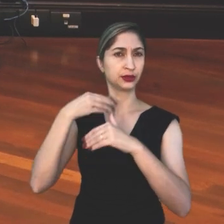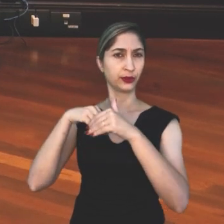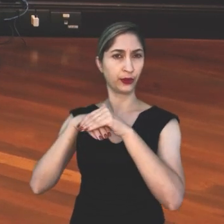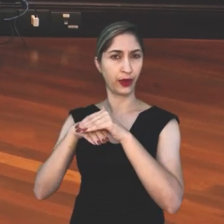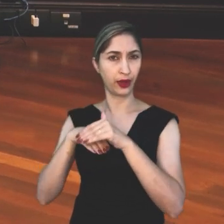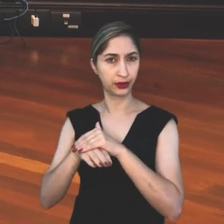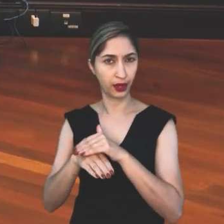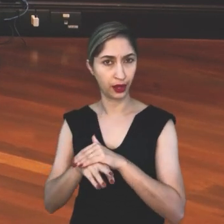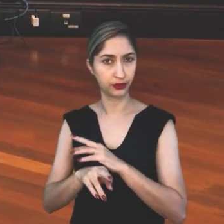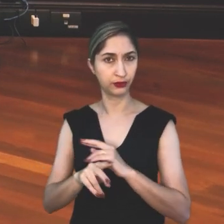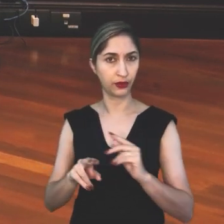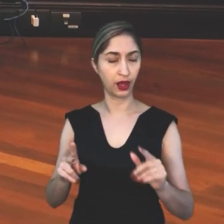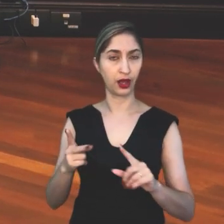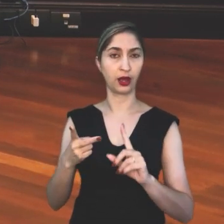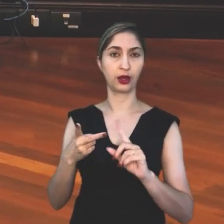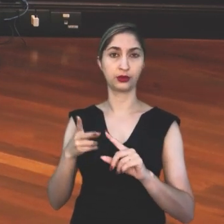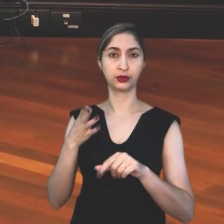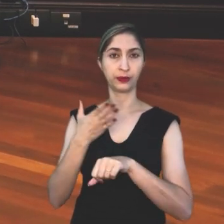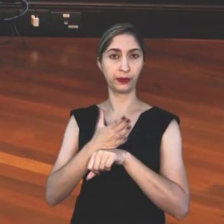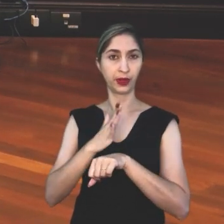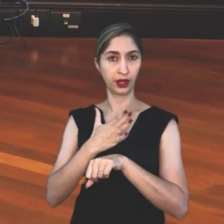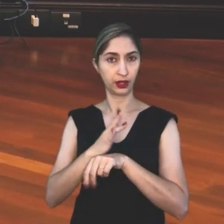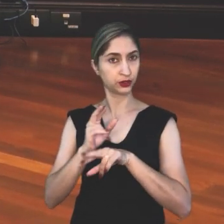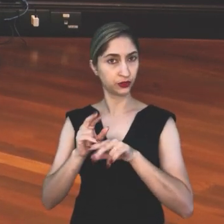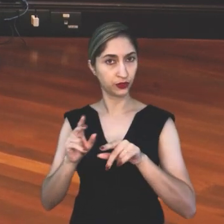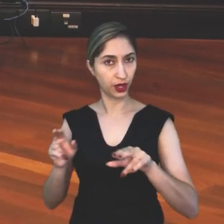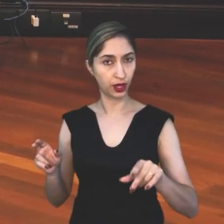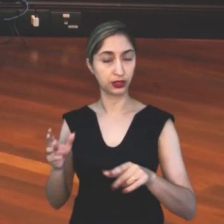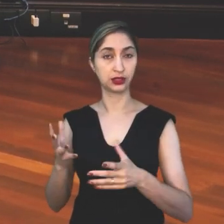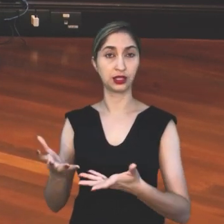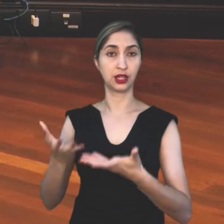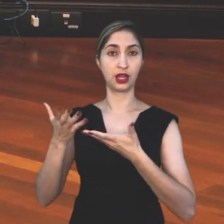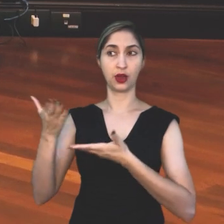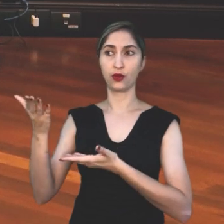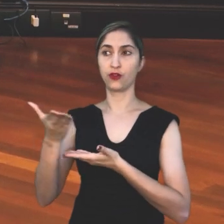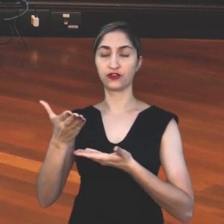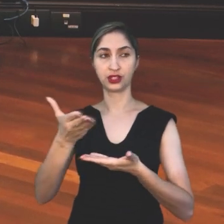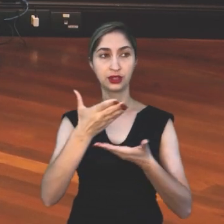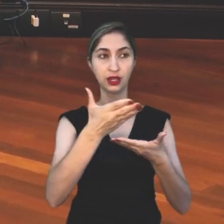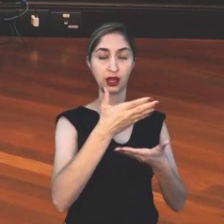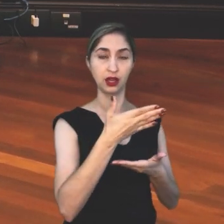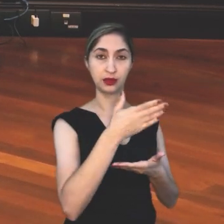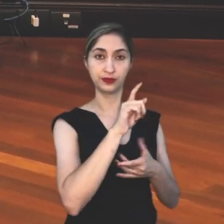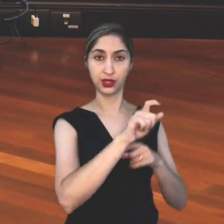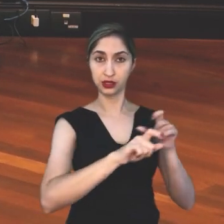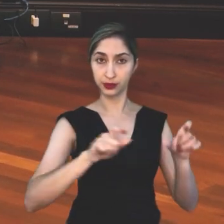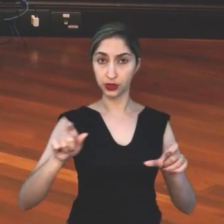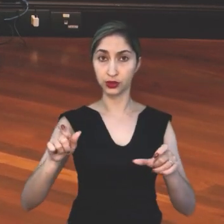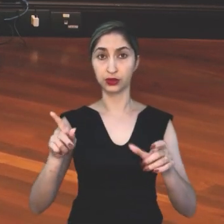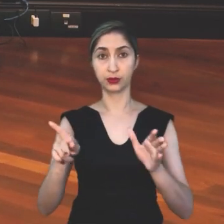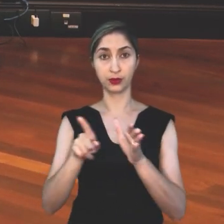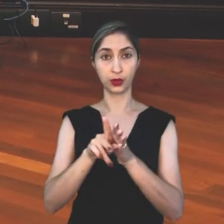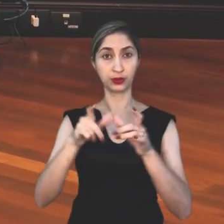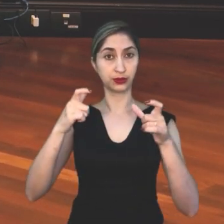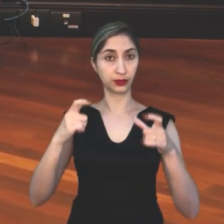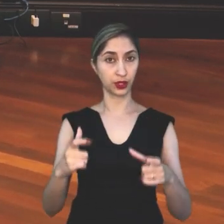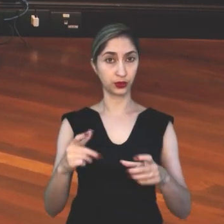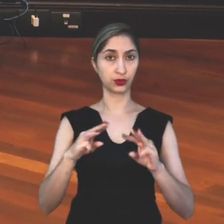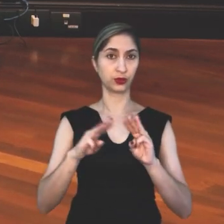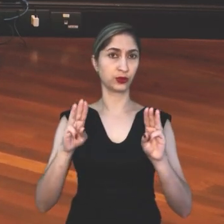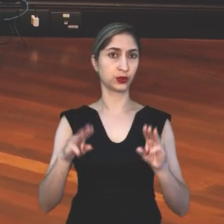em museus, a gente pensa o acervo, a gente pensa práticas, tudo no sentido de aproximar os diferentes